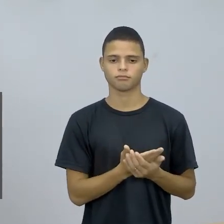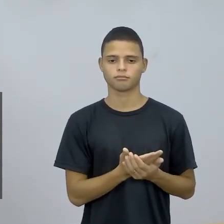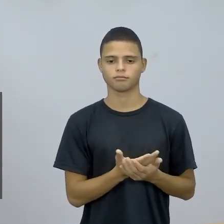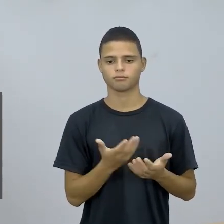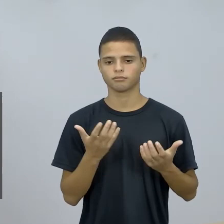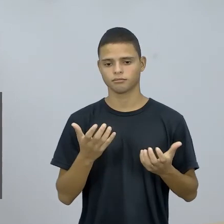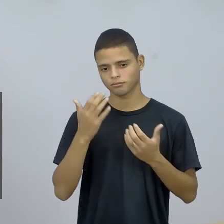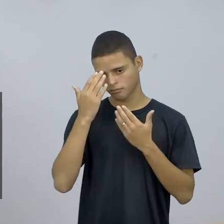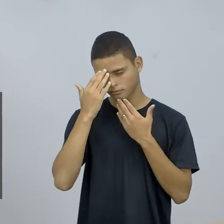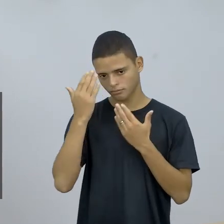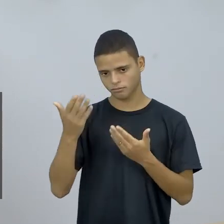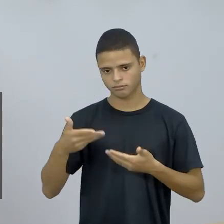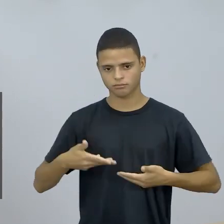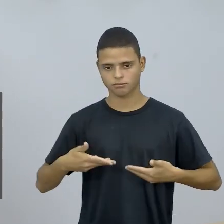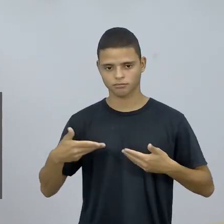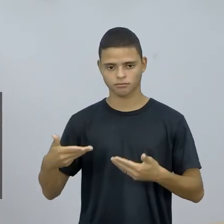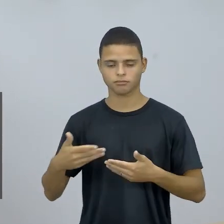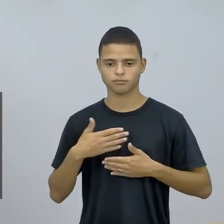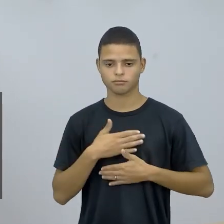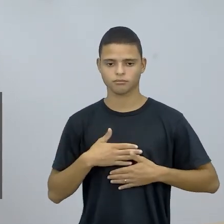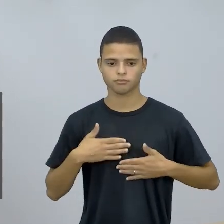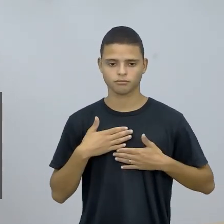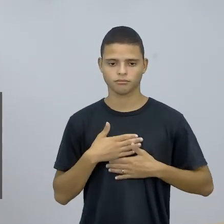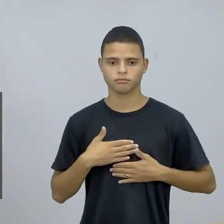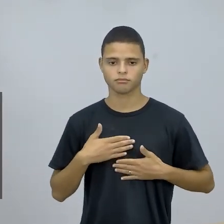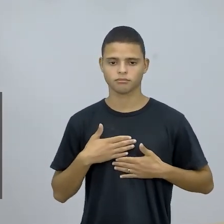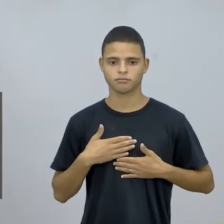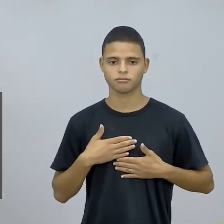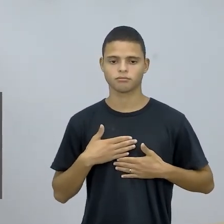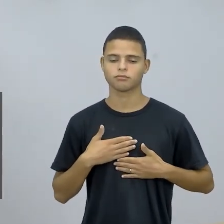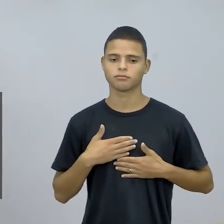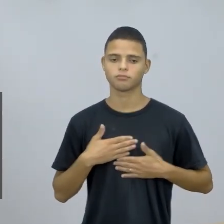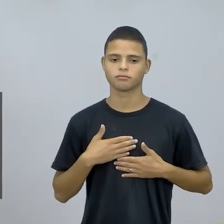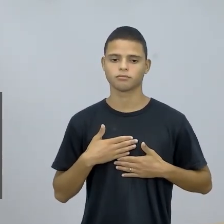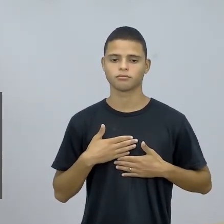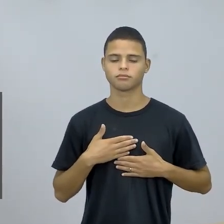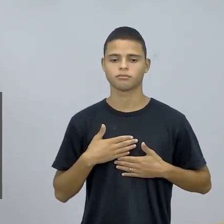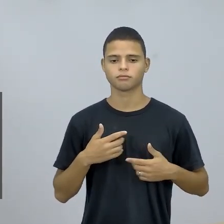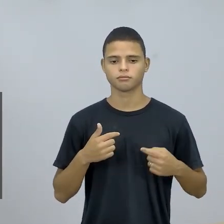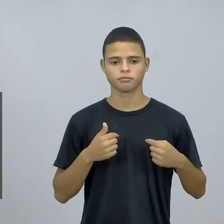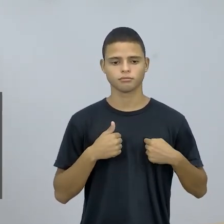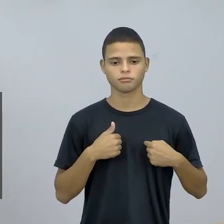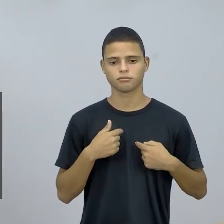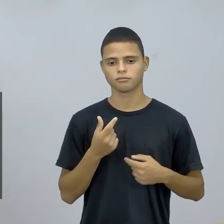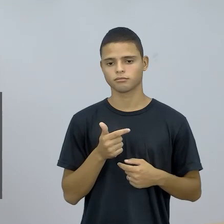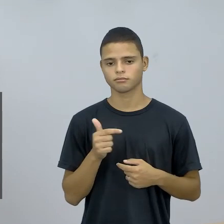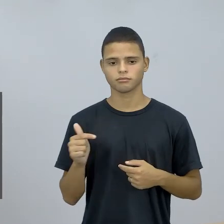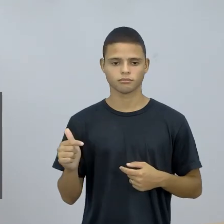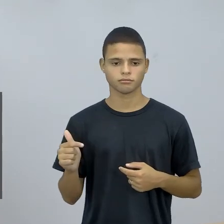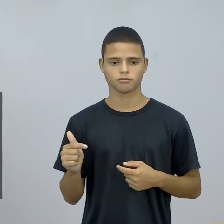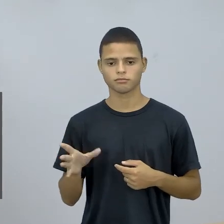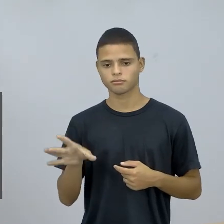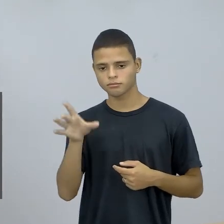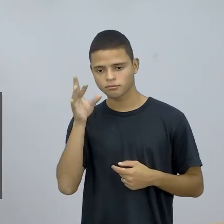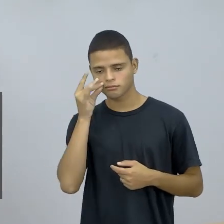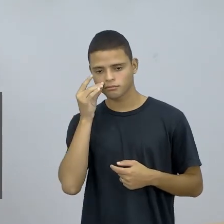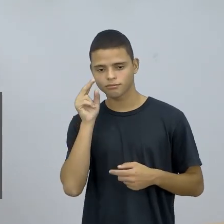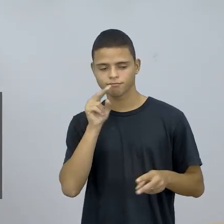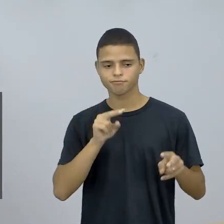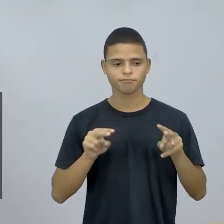eu que agradeço muito o convite, Imagina. é muito gostoso, apesar de eu não estar, né, a gente não está ao vivo, eu não consegui